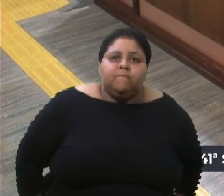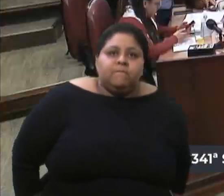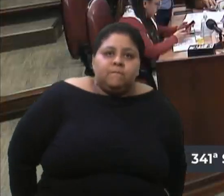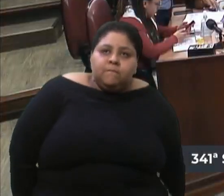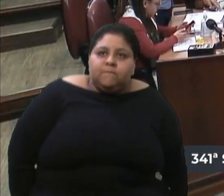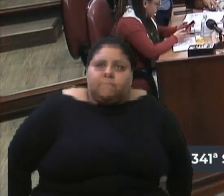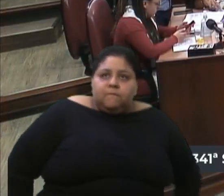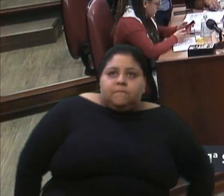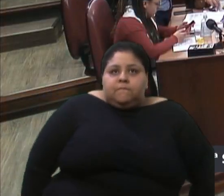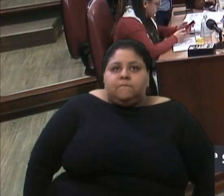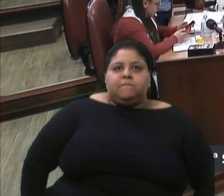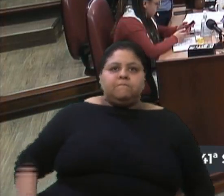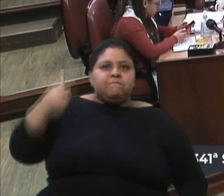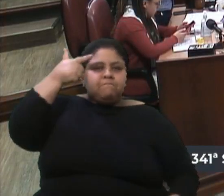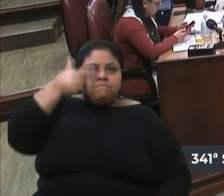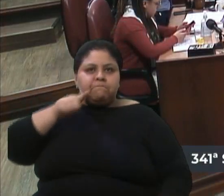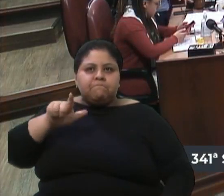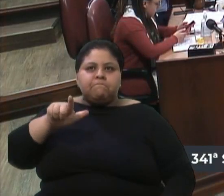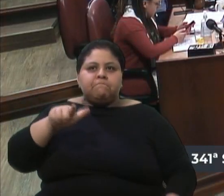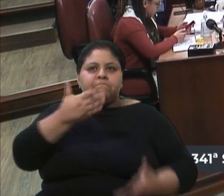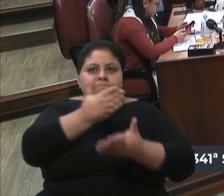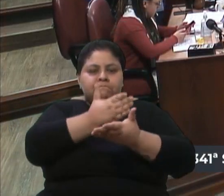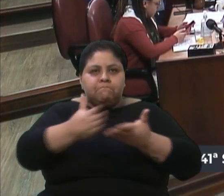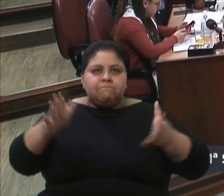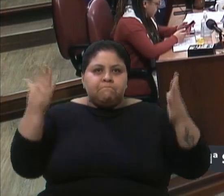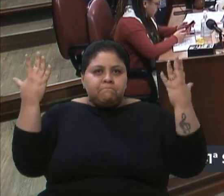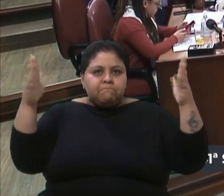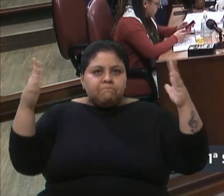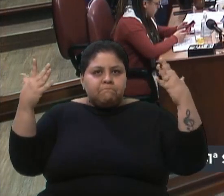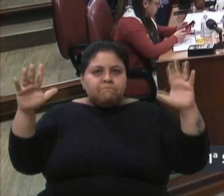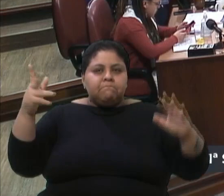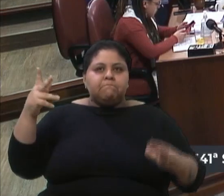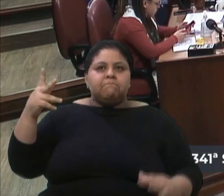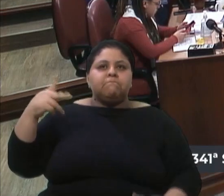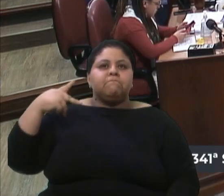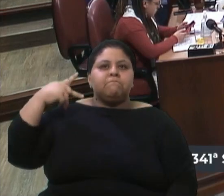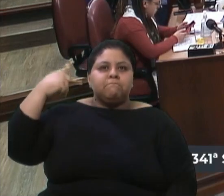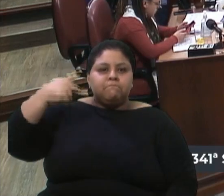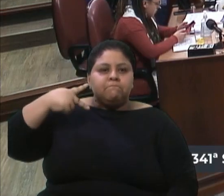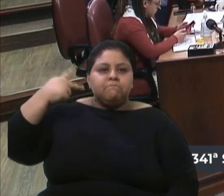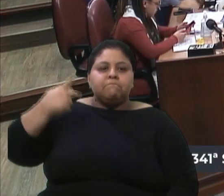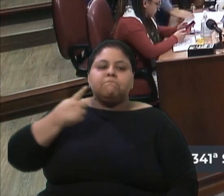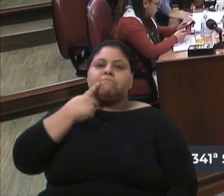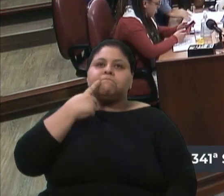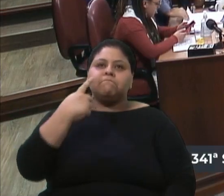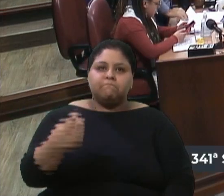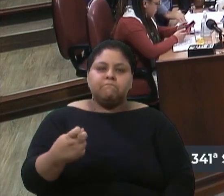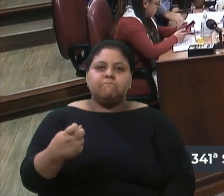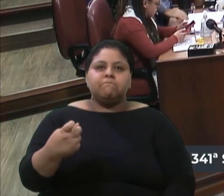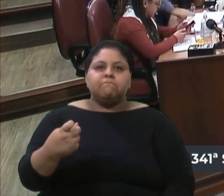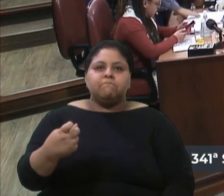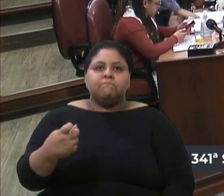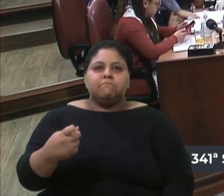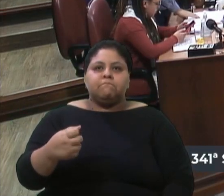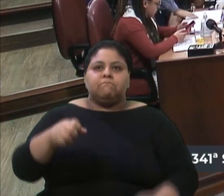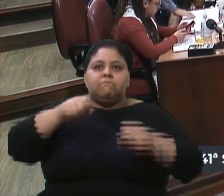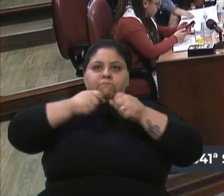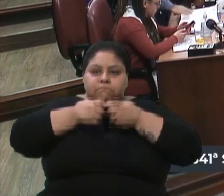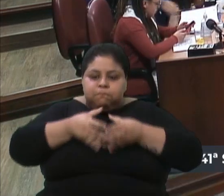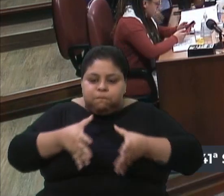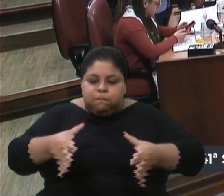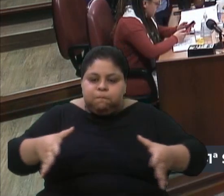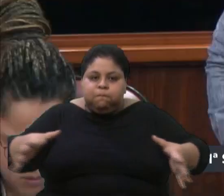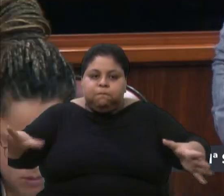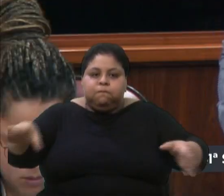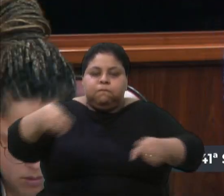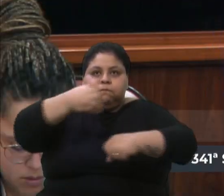presidente. Bom, começo parabenizando a colega vereadora, colega de bancada, Rose Frigieri, pela proposição desse